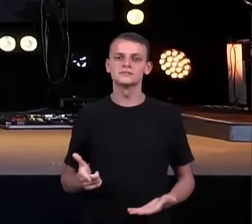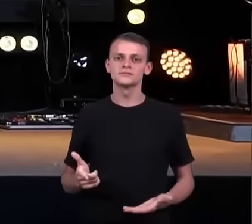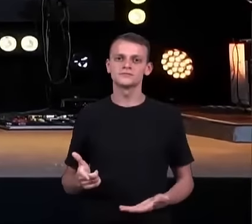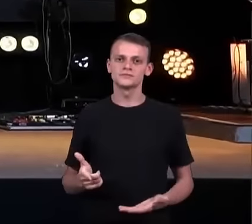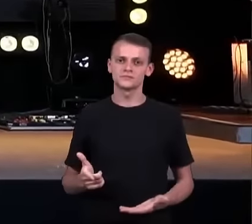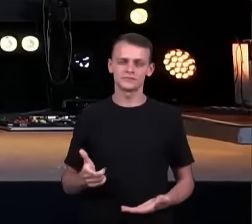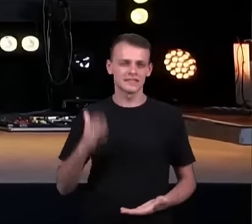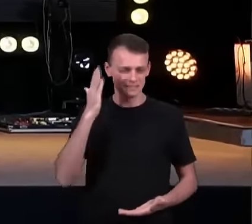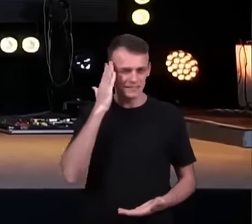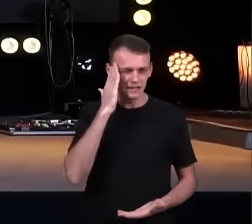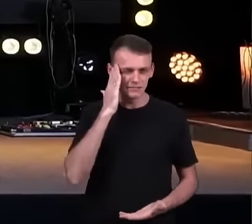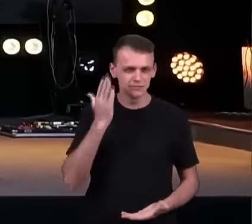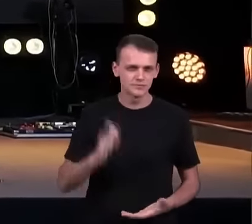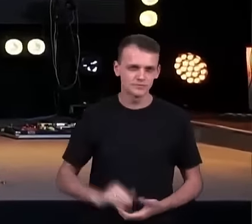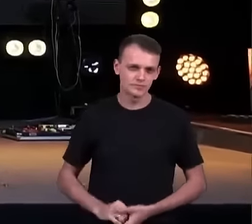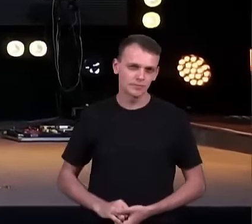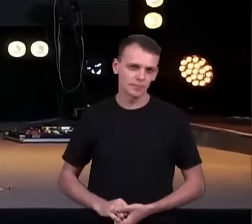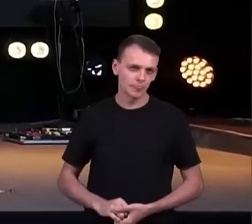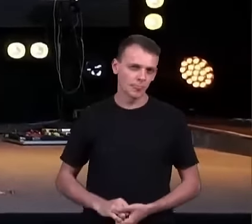Sabe?